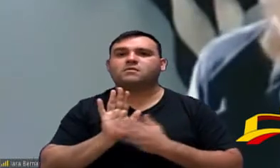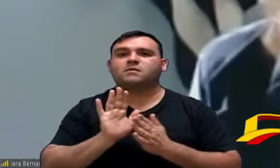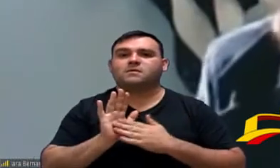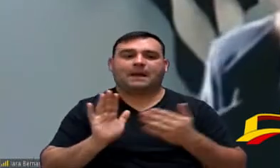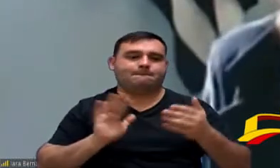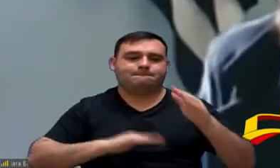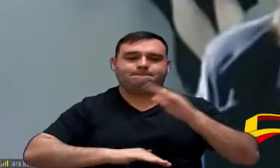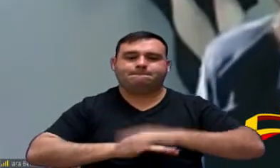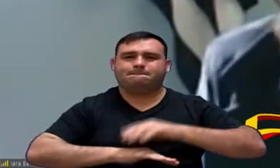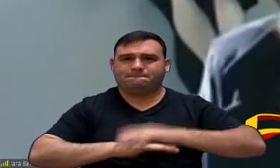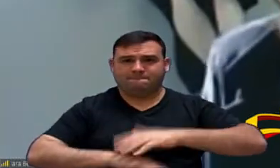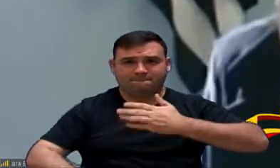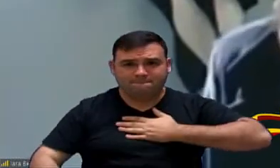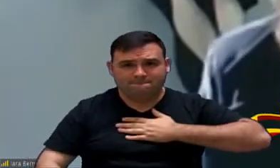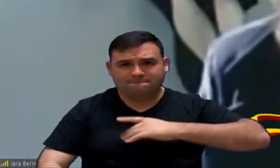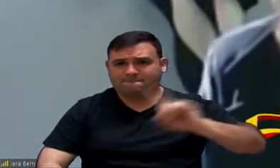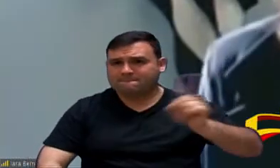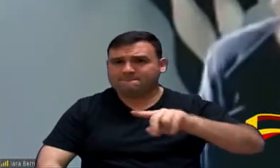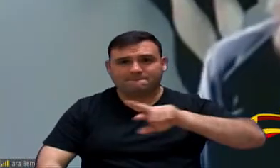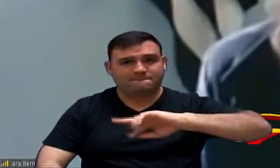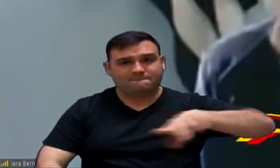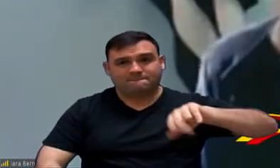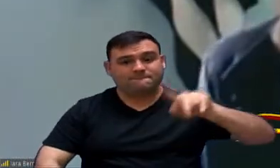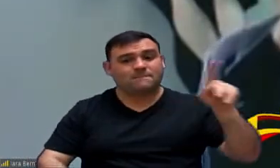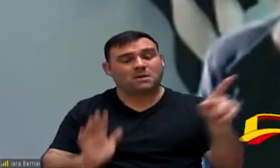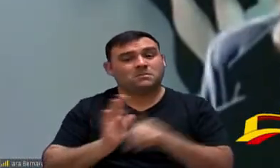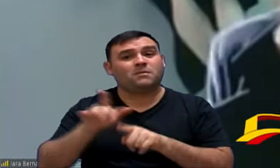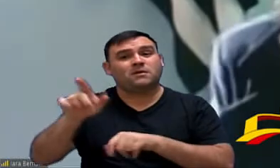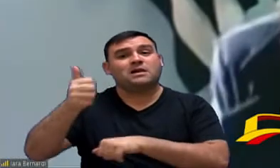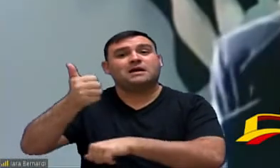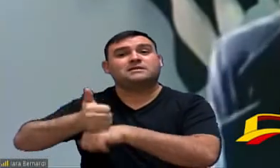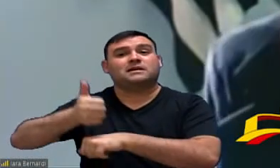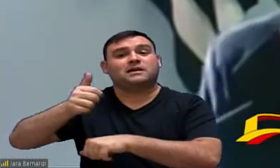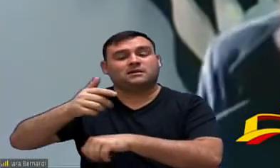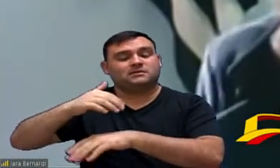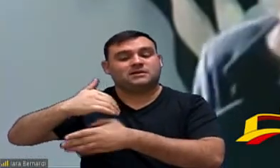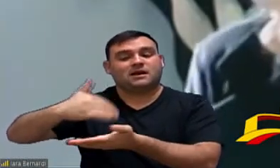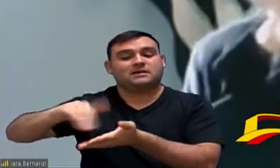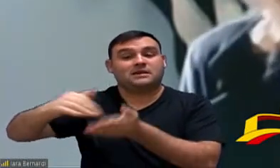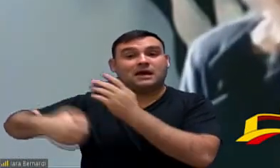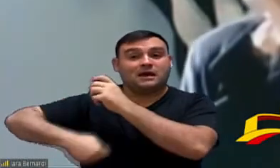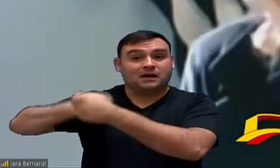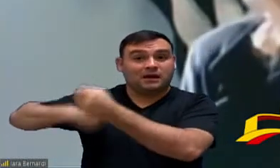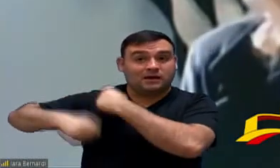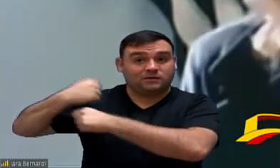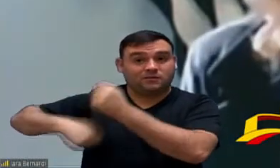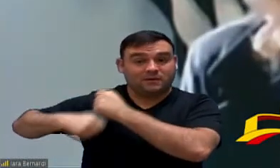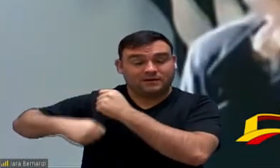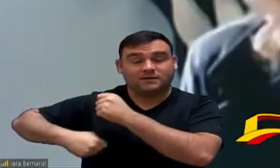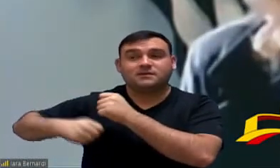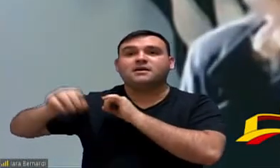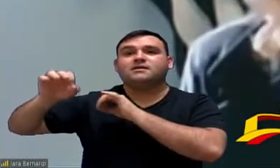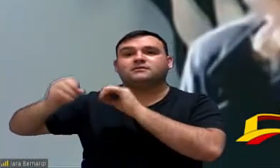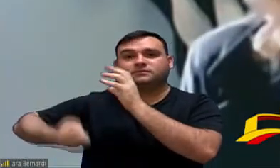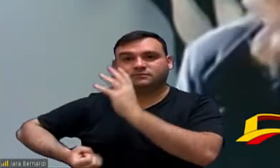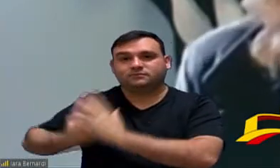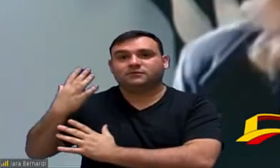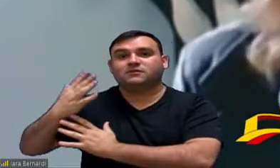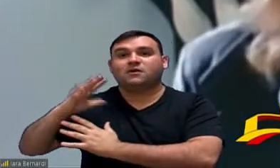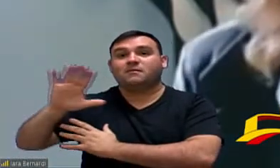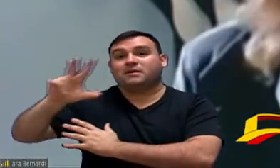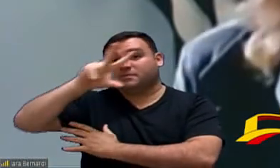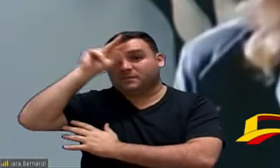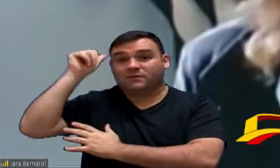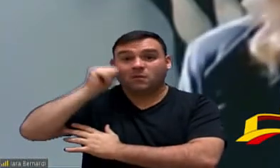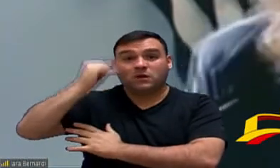minha autoria. Esse projeto é da secretaria mesmo, foi elaborado ano passado e não tramitou com a celeridade necessária no governo da